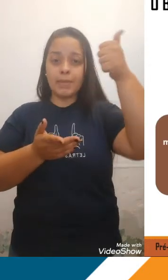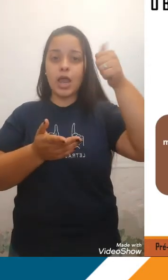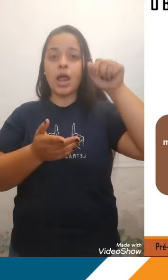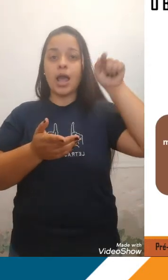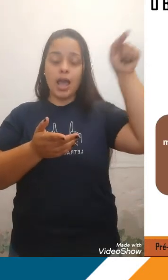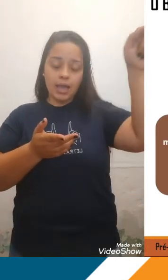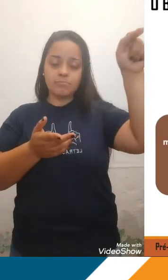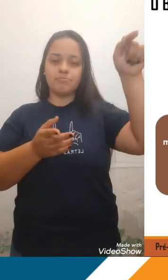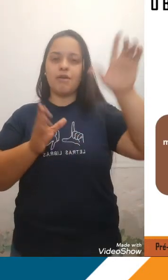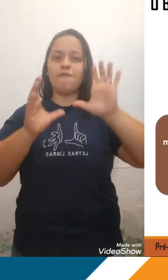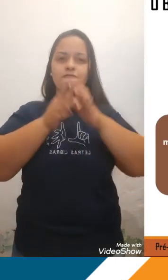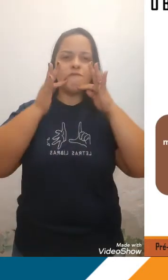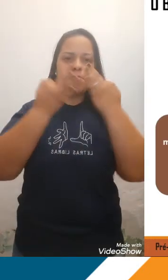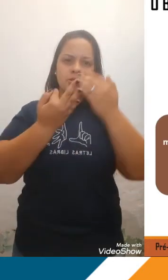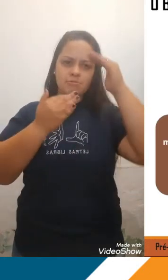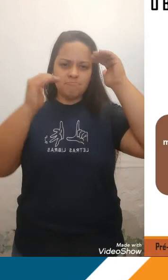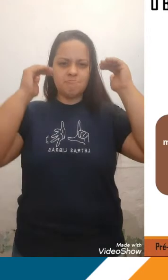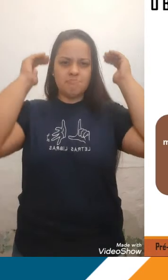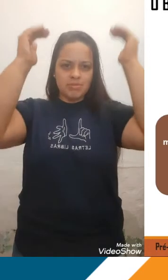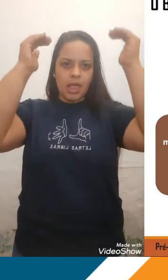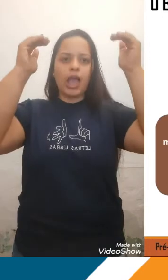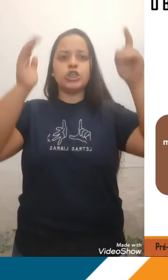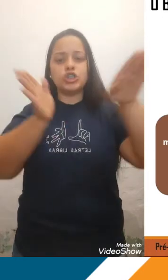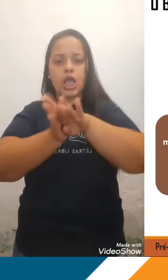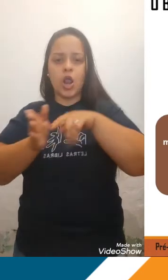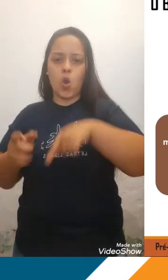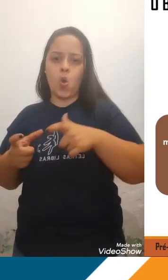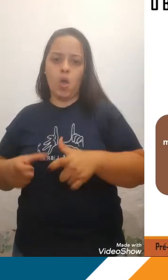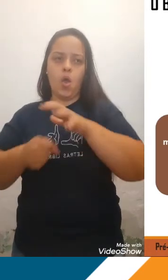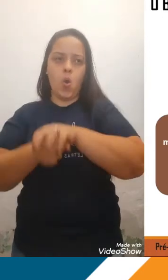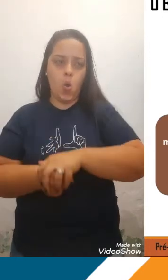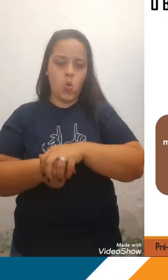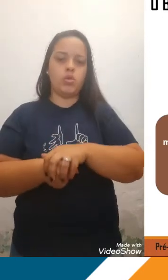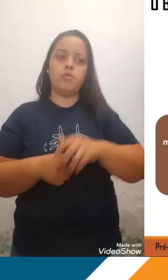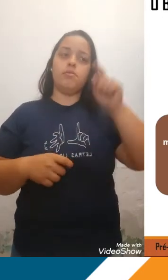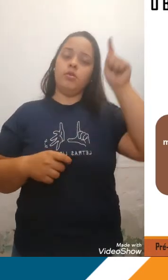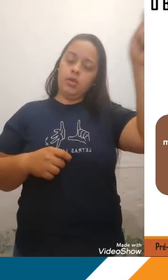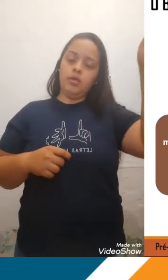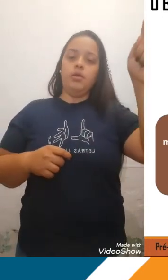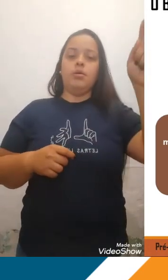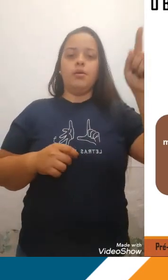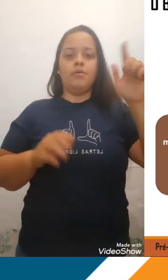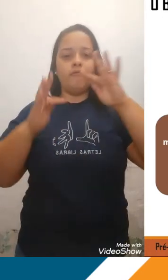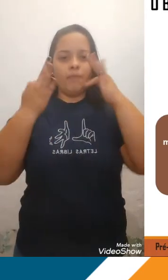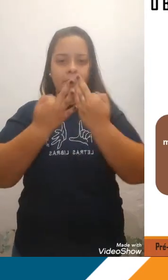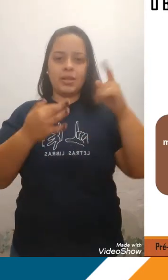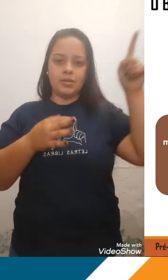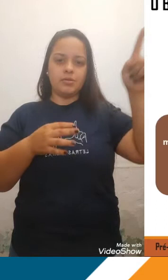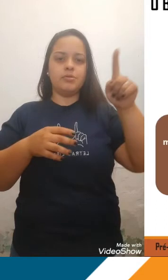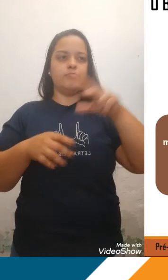se estabelecer em uma colônia ou mesmo em uma conquista. A vinda da corte para o Brasil foi tutelada